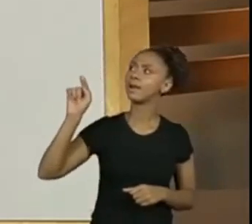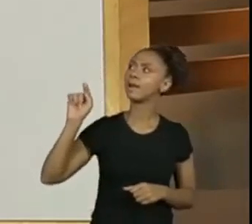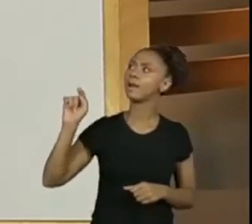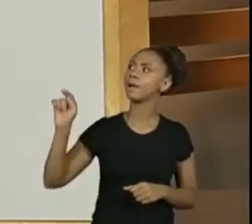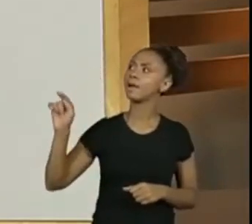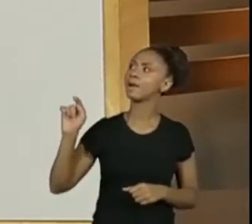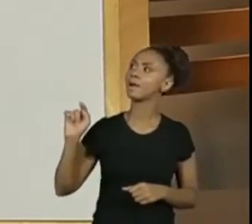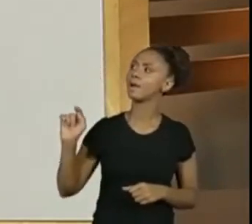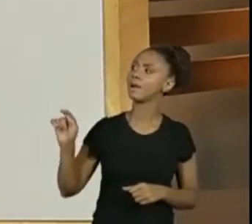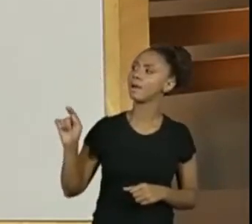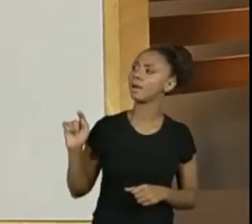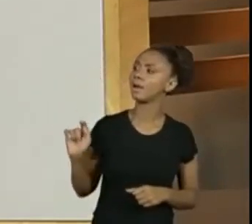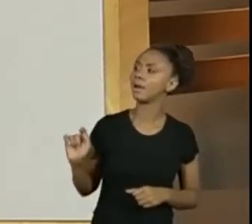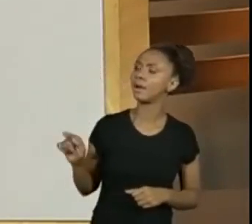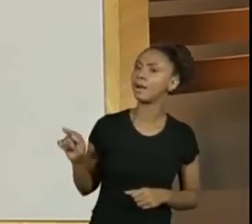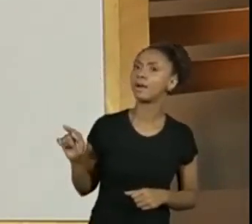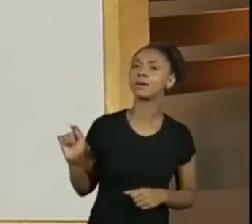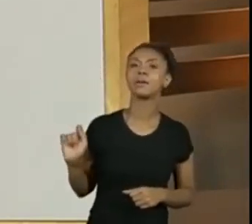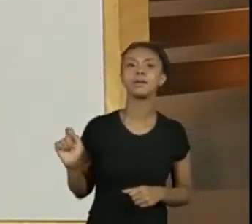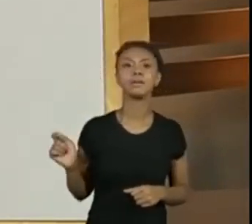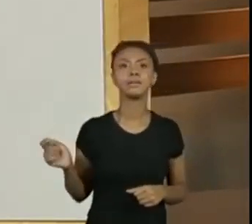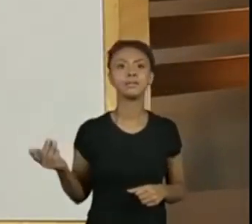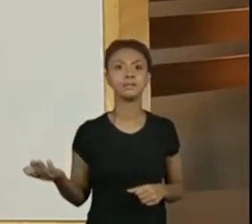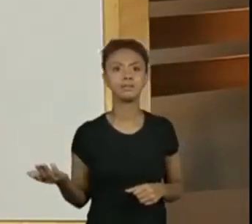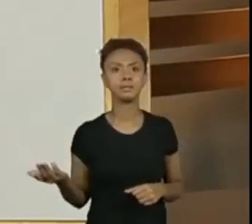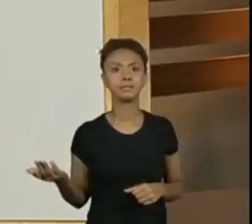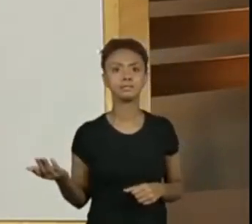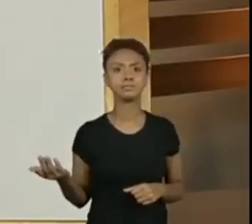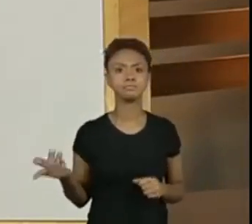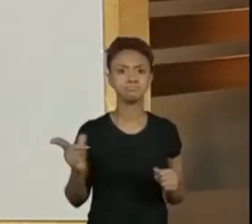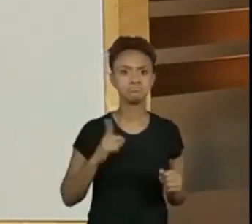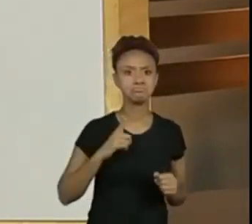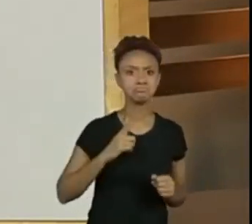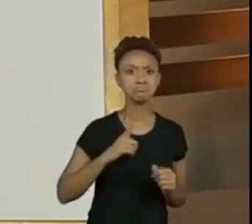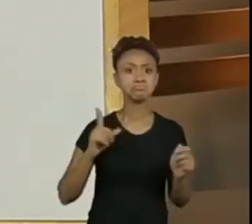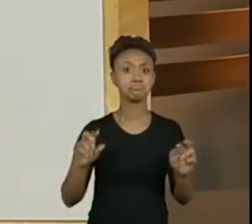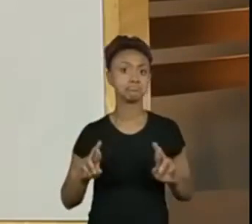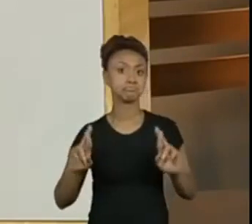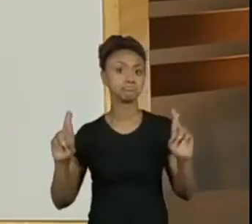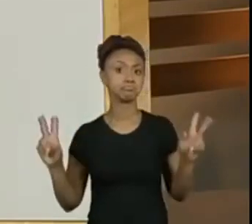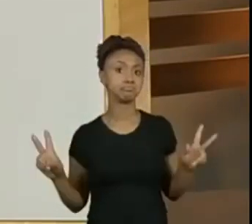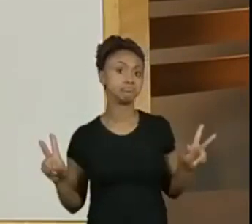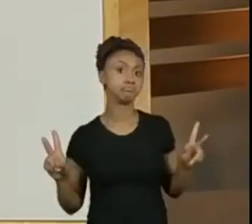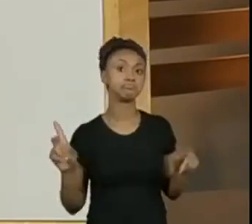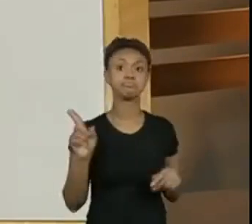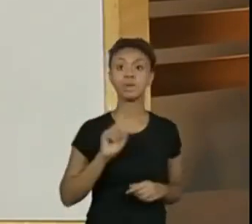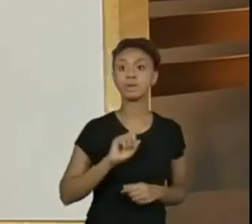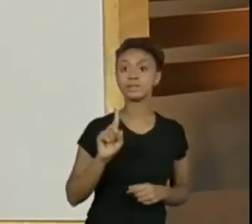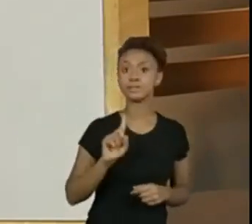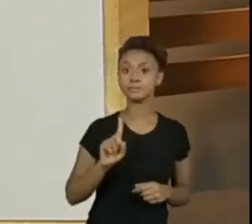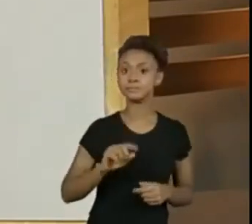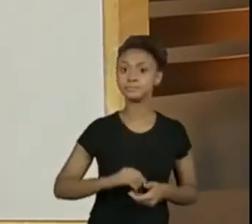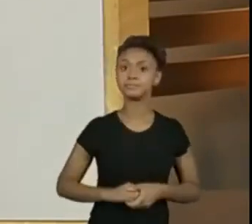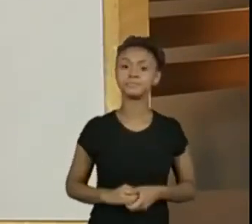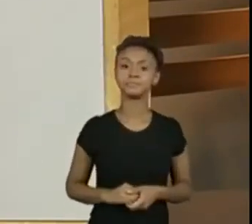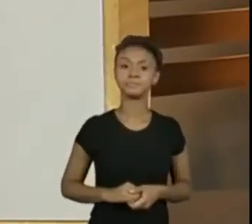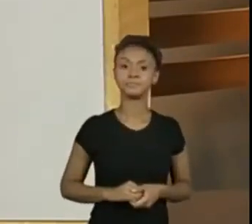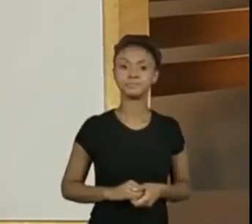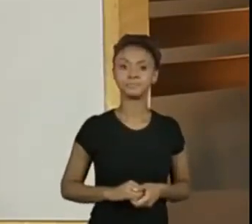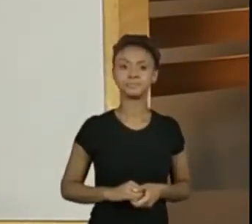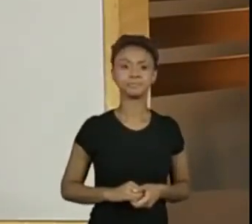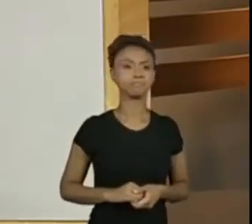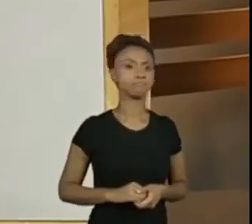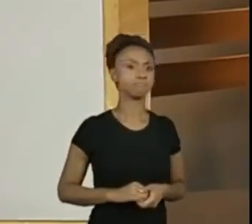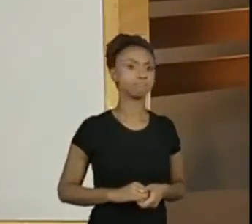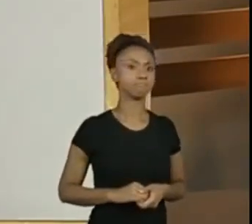foge, atingindo, configuram, atingir, alguém, conseguir.